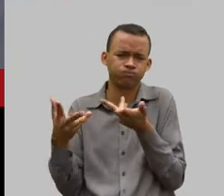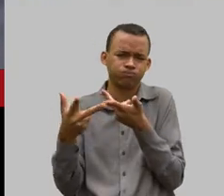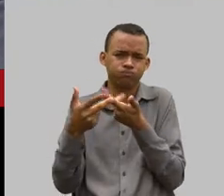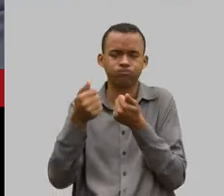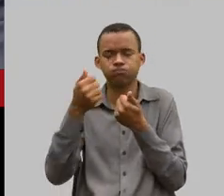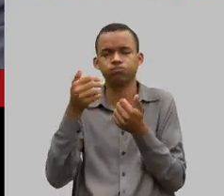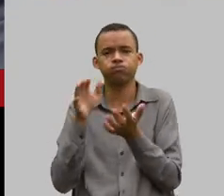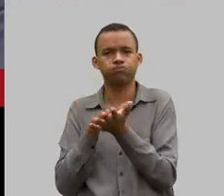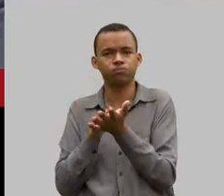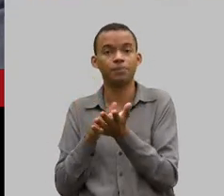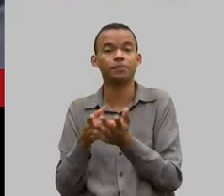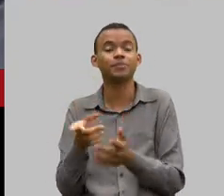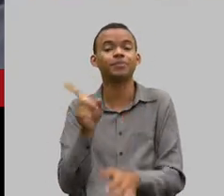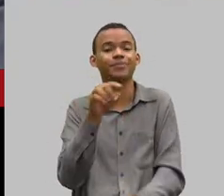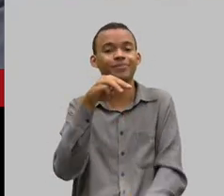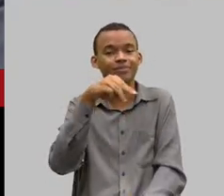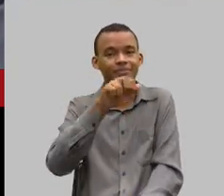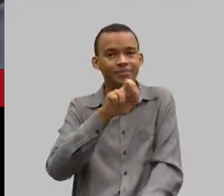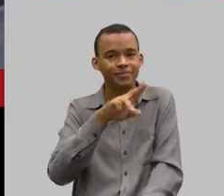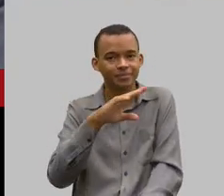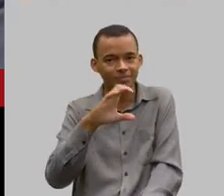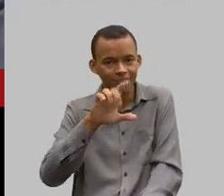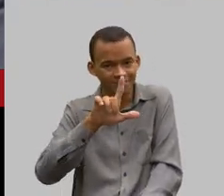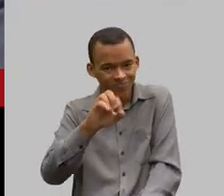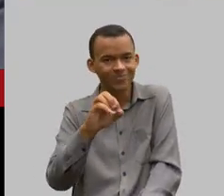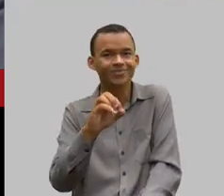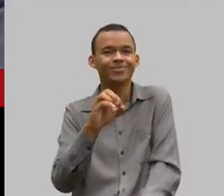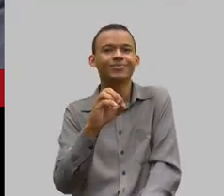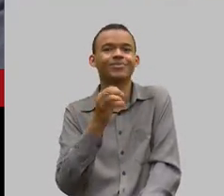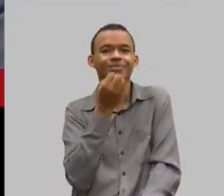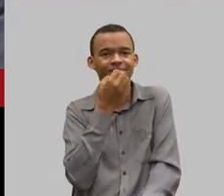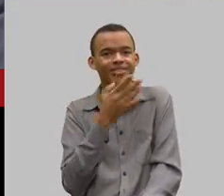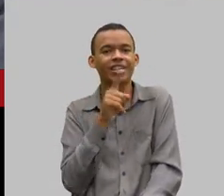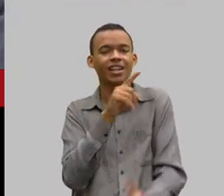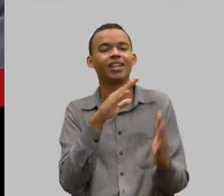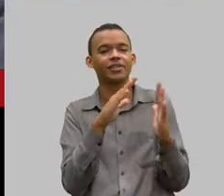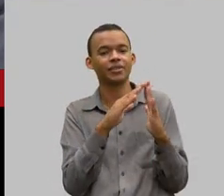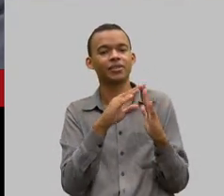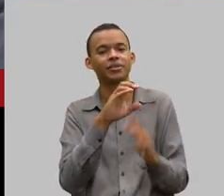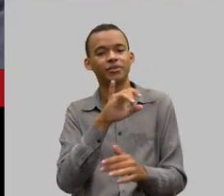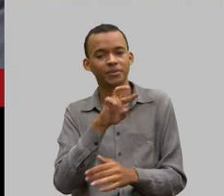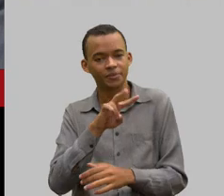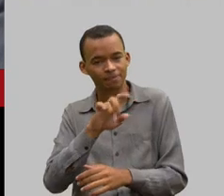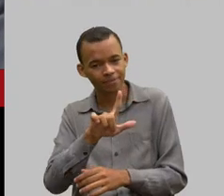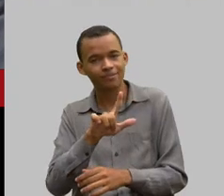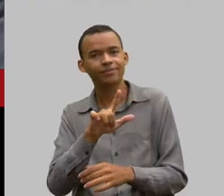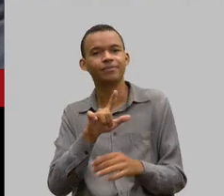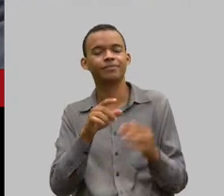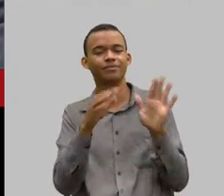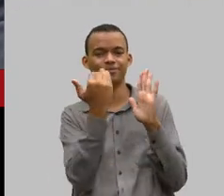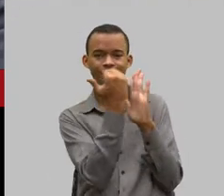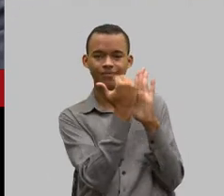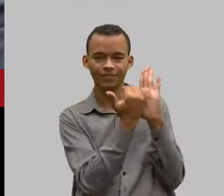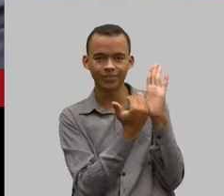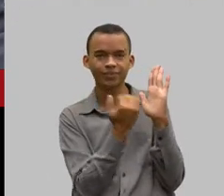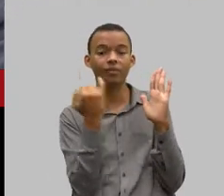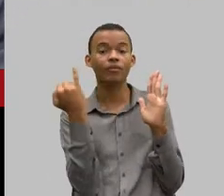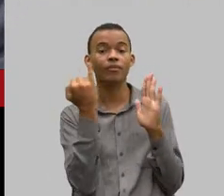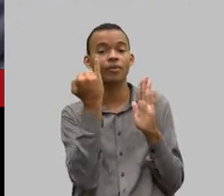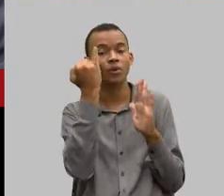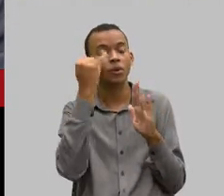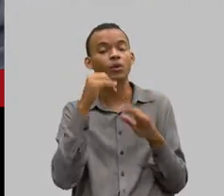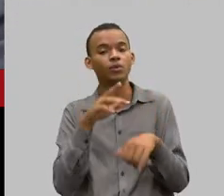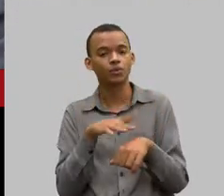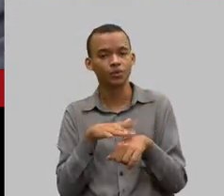Marcelo Que bom né Que foi levado pra casa civil essa pauta tão importante da das doenças né das